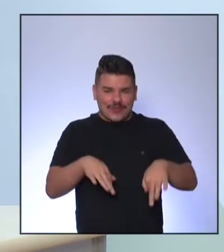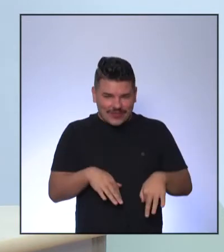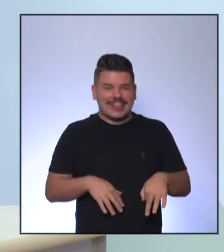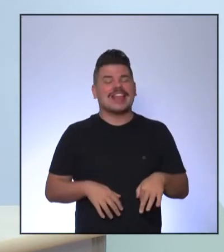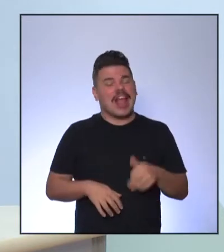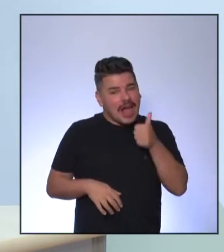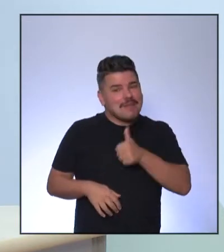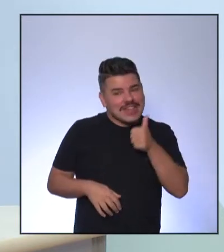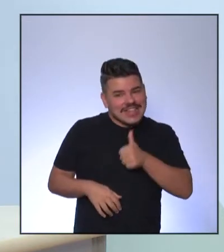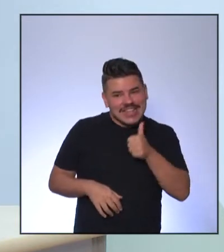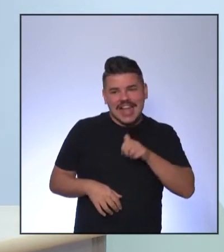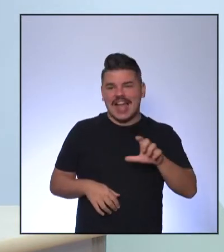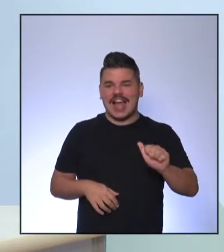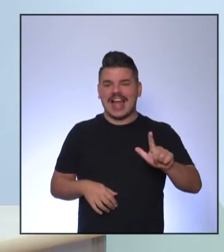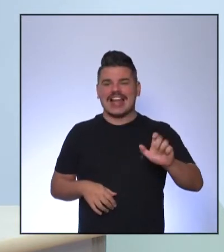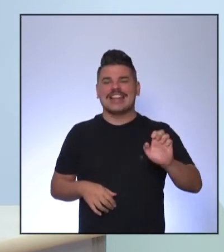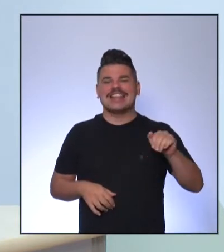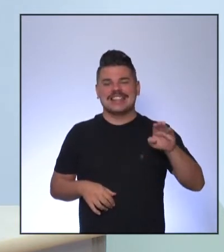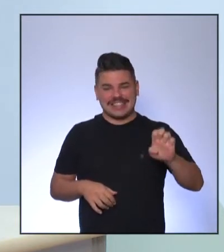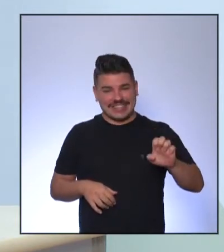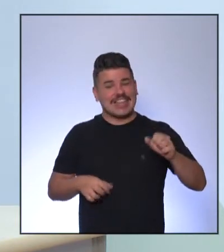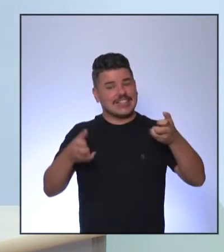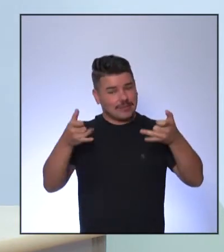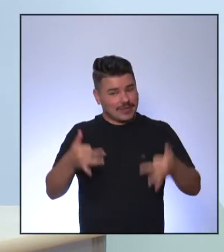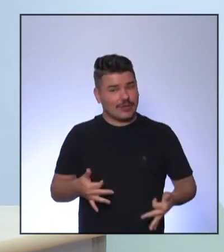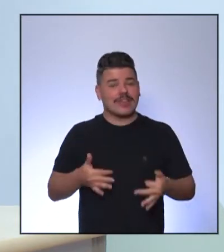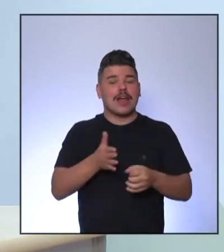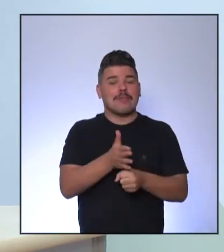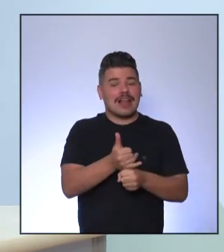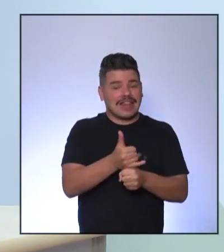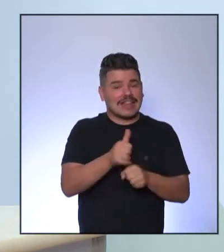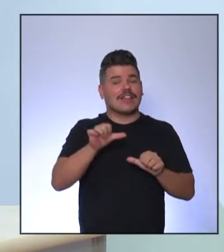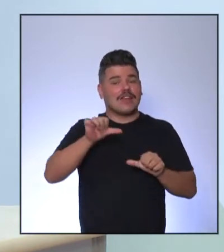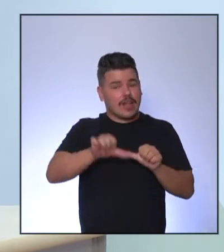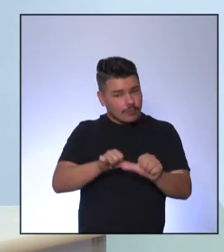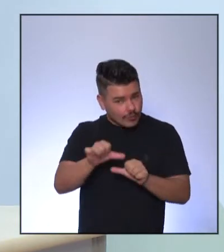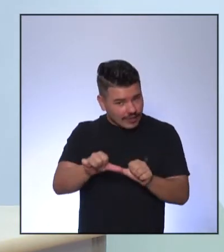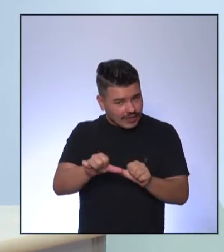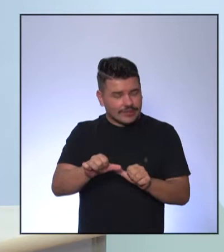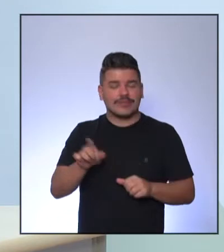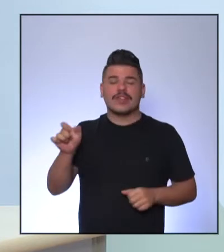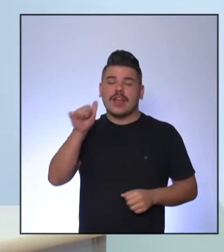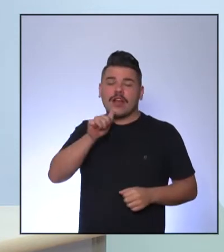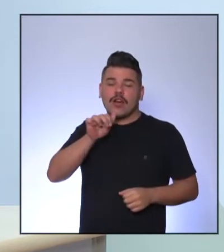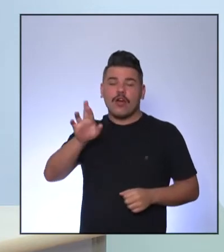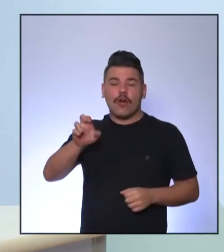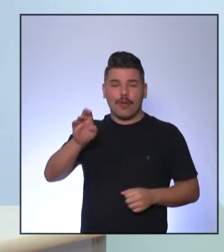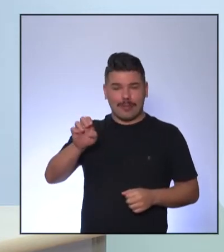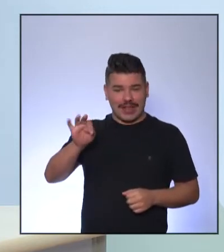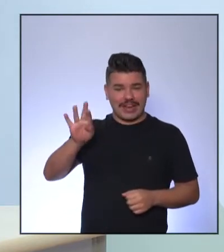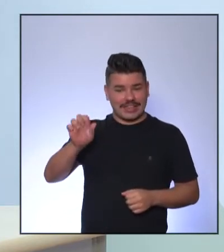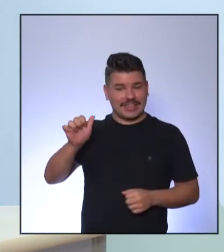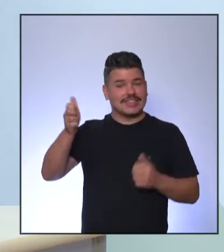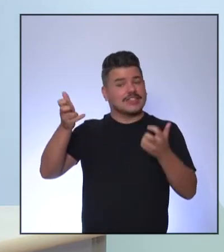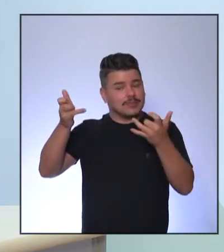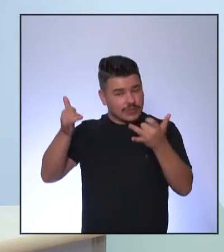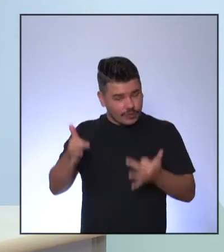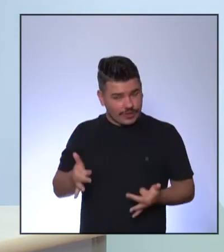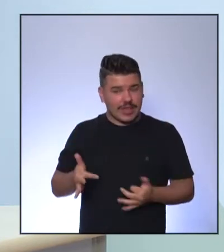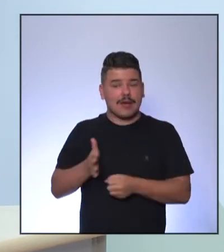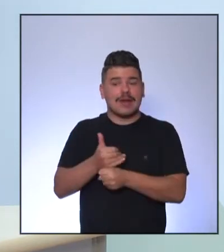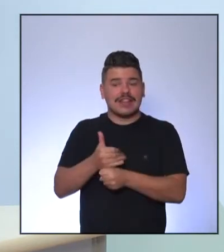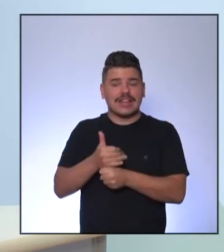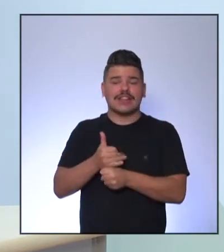Alice colocou que a batata irá mudar. E a Roberta também colocou que a batata ela vai